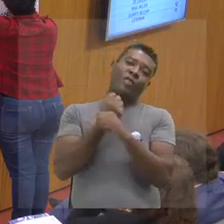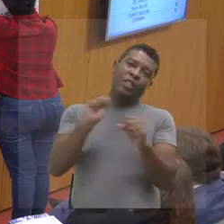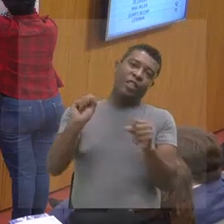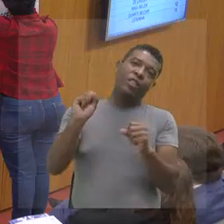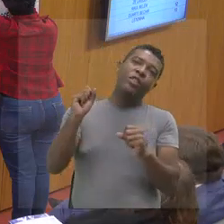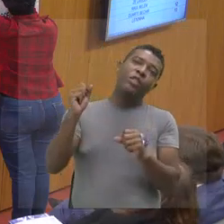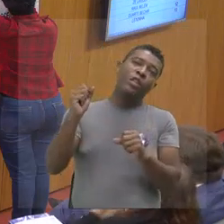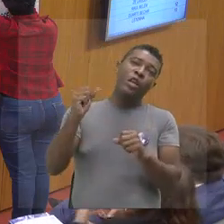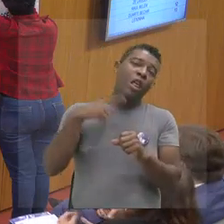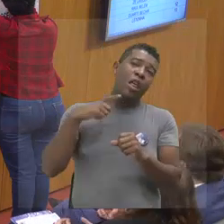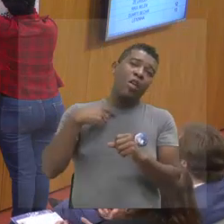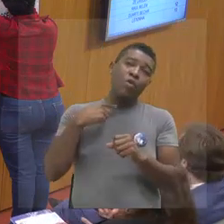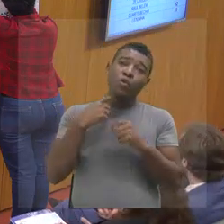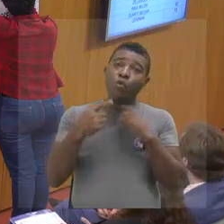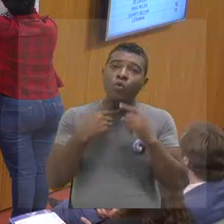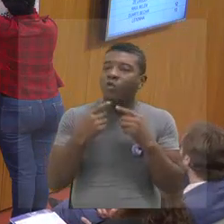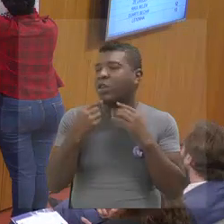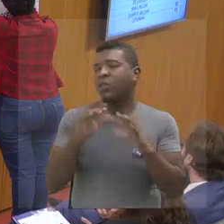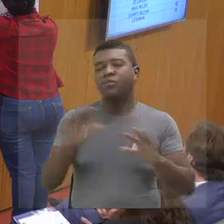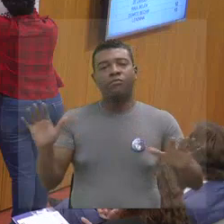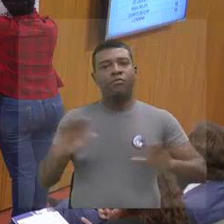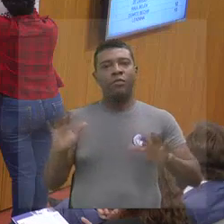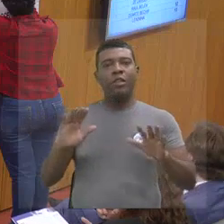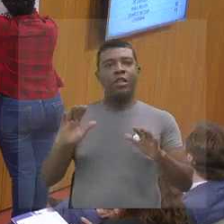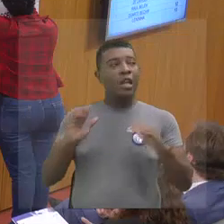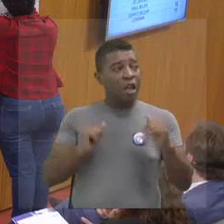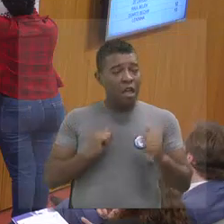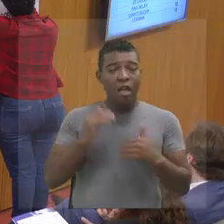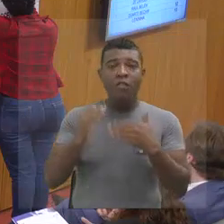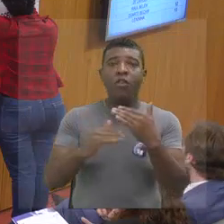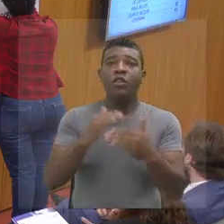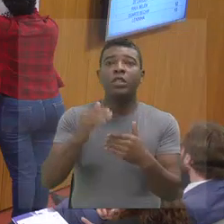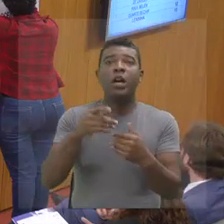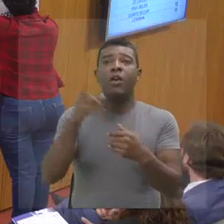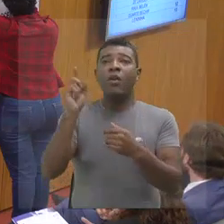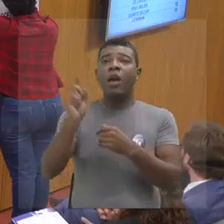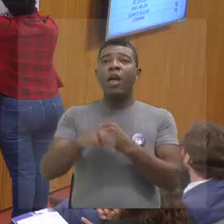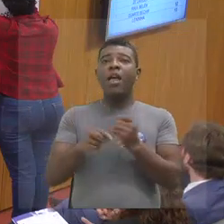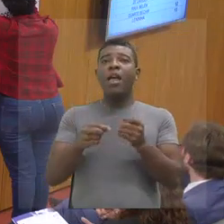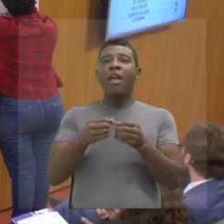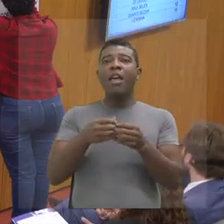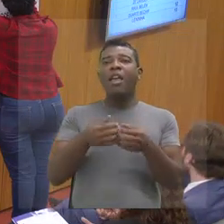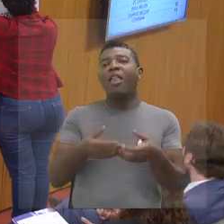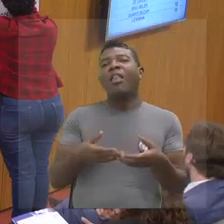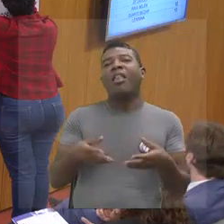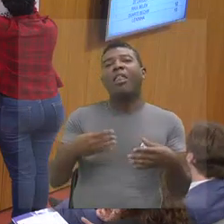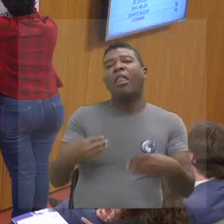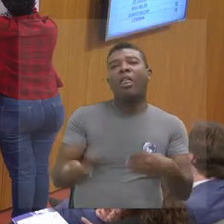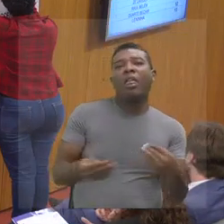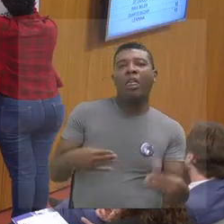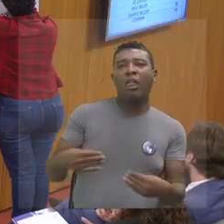tenha dúvida que ela é e quando eu digo evolução não é no sentido de afrouxar não é